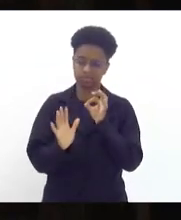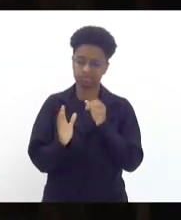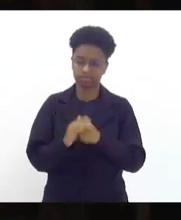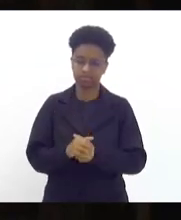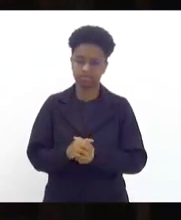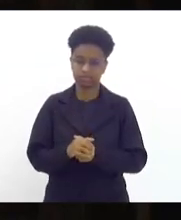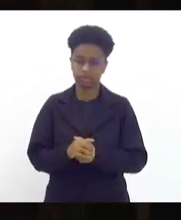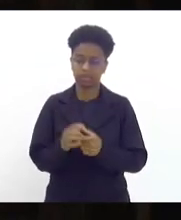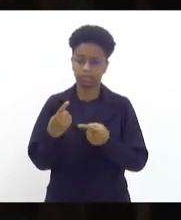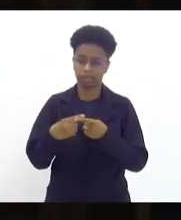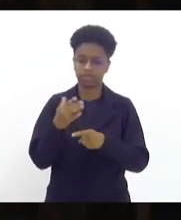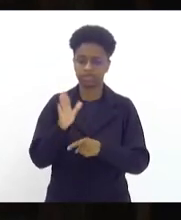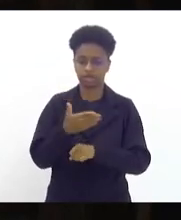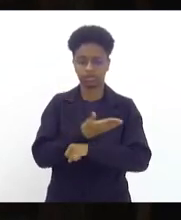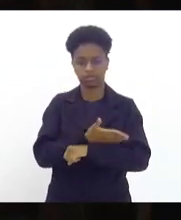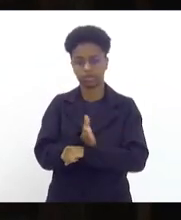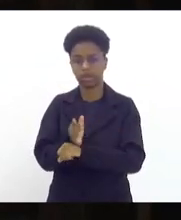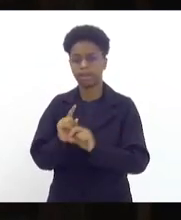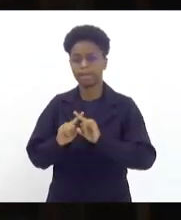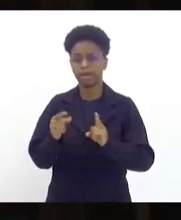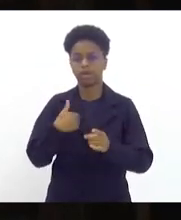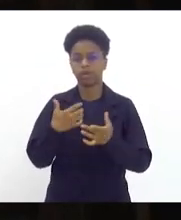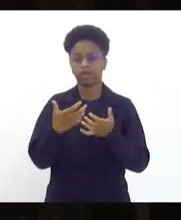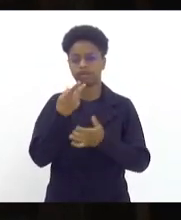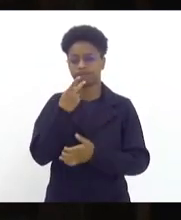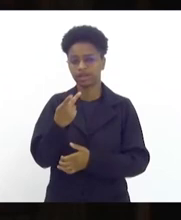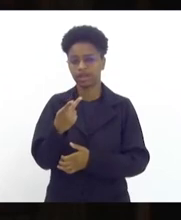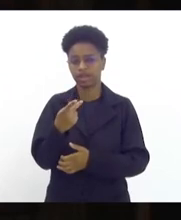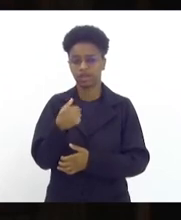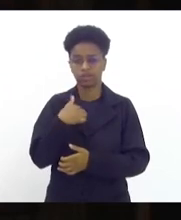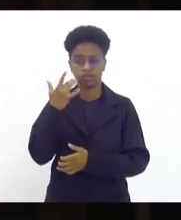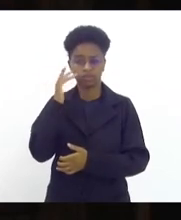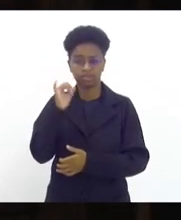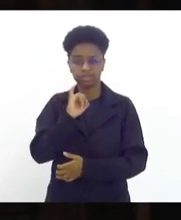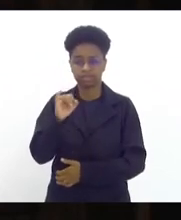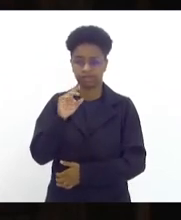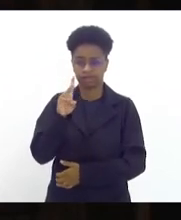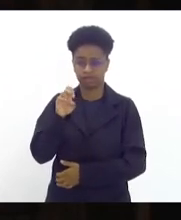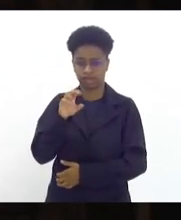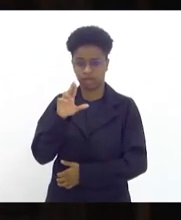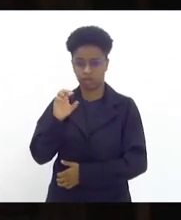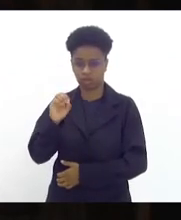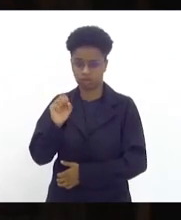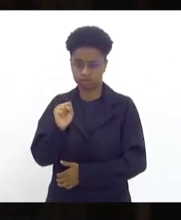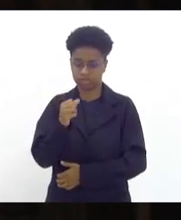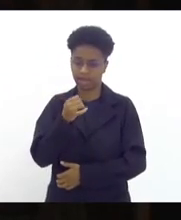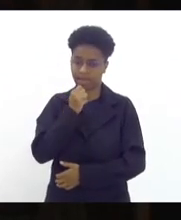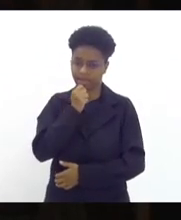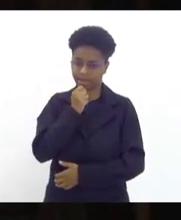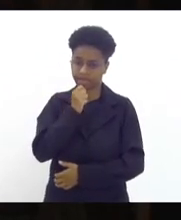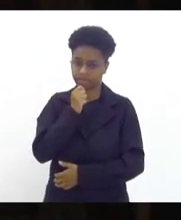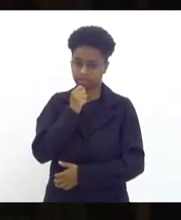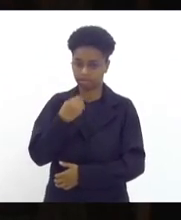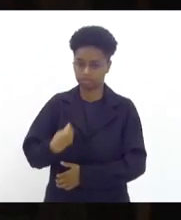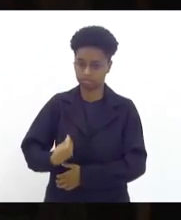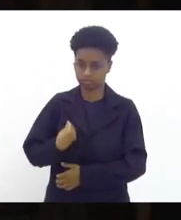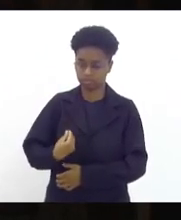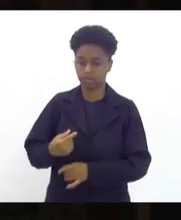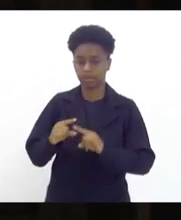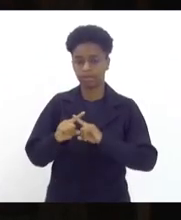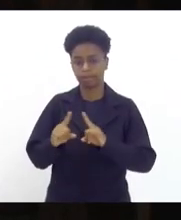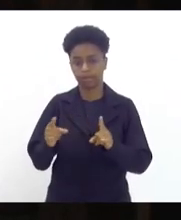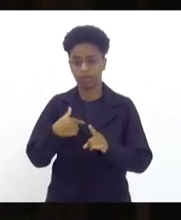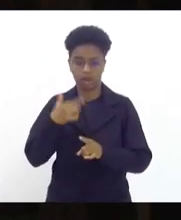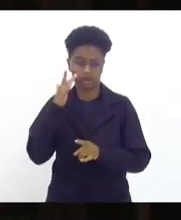prolongar mais pela avançada a hora só queria falar eu não sei se o senhor velos ainda está aí eu acho que ele não está mais aí ele fez